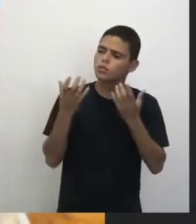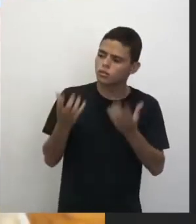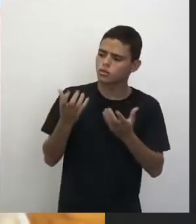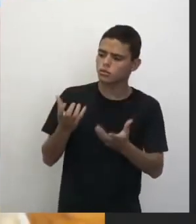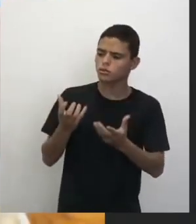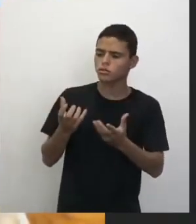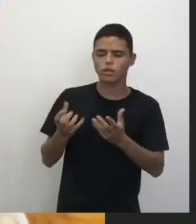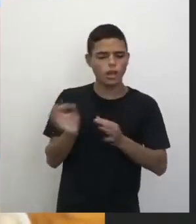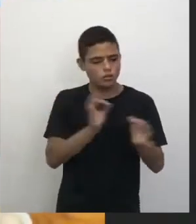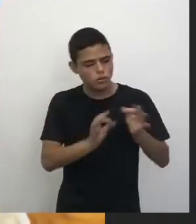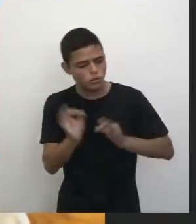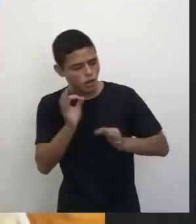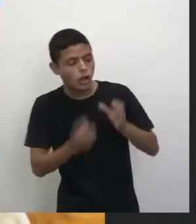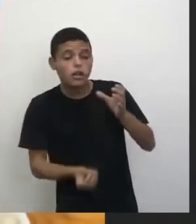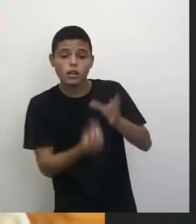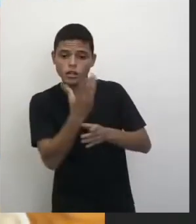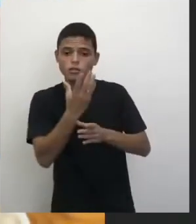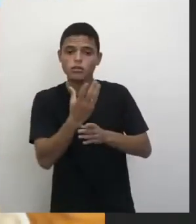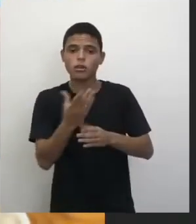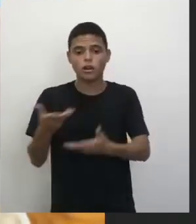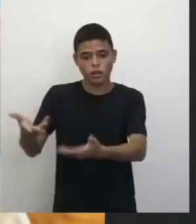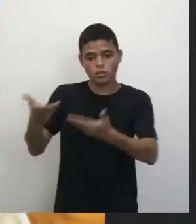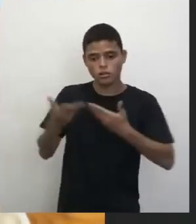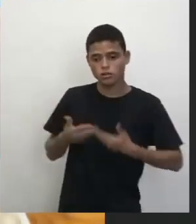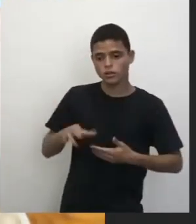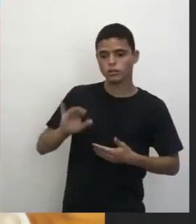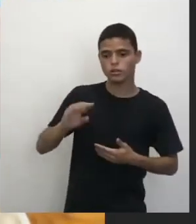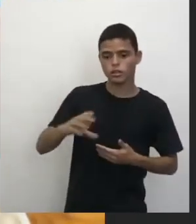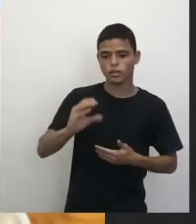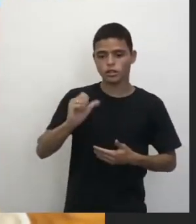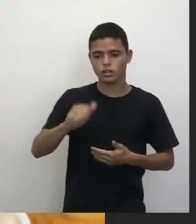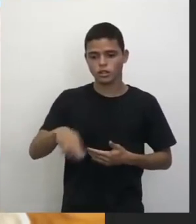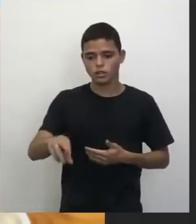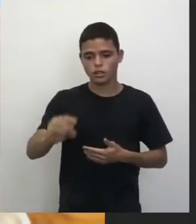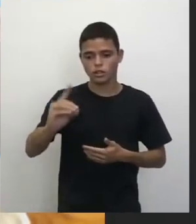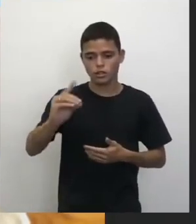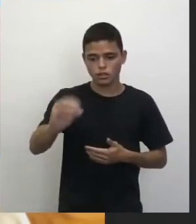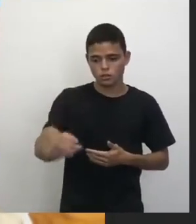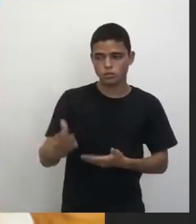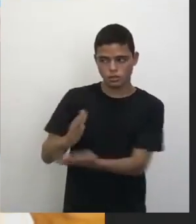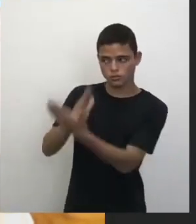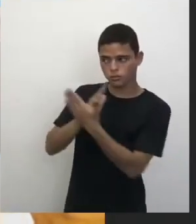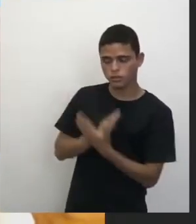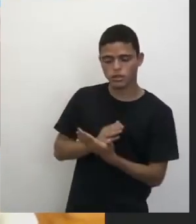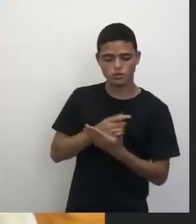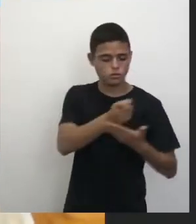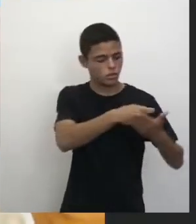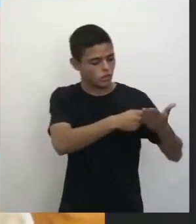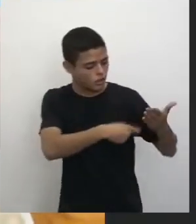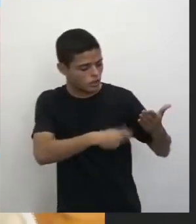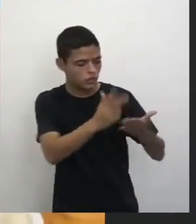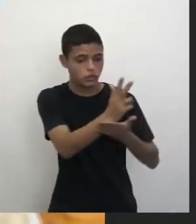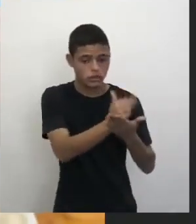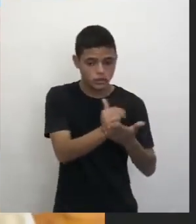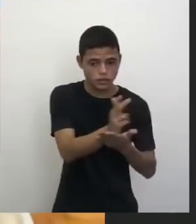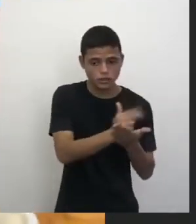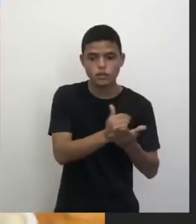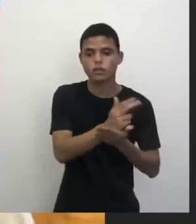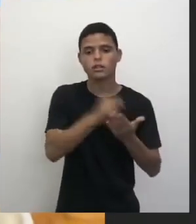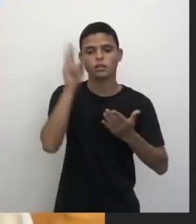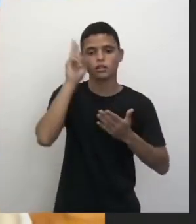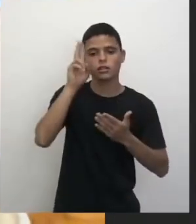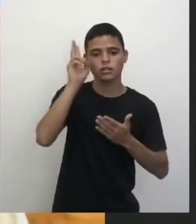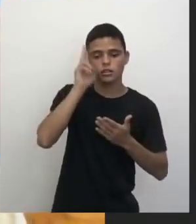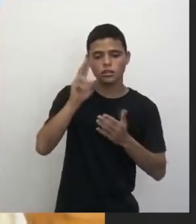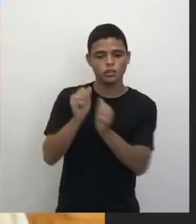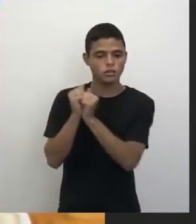aí eu chamei o Ricardo, que na época era meu vizinho, para desenhar as histórias, né? Porque eu gosto mais de escrever, né? E eu não desenho tão bem. E